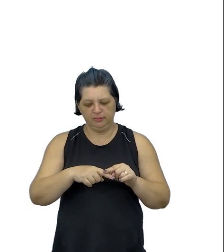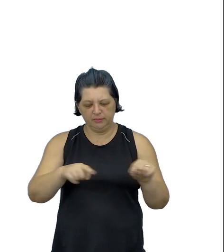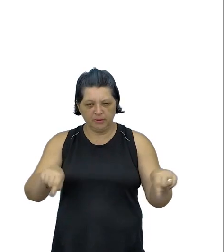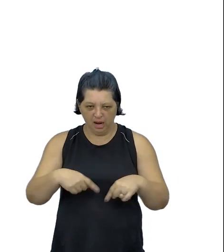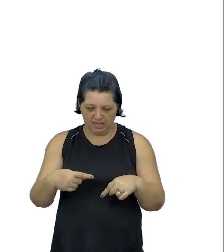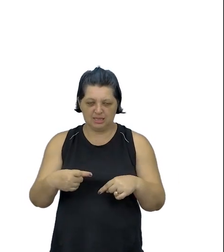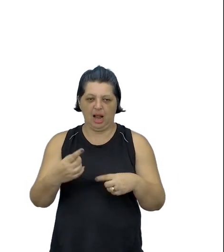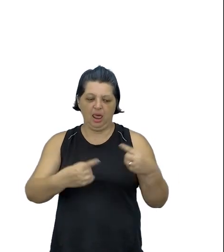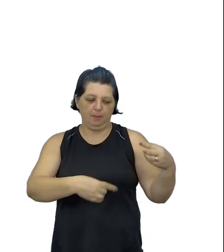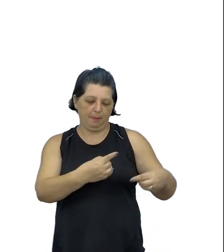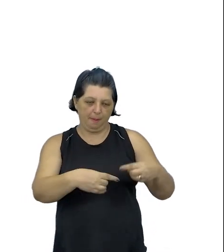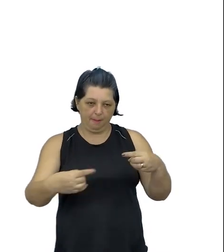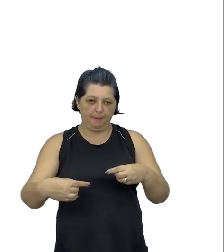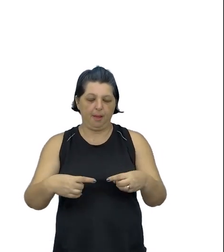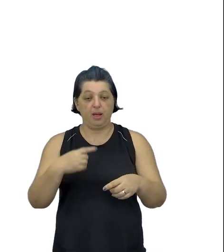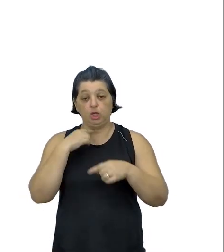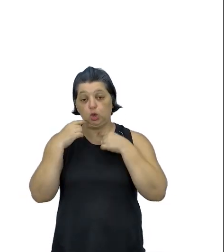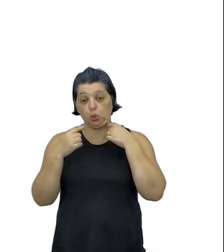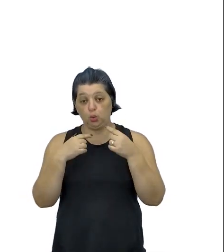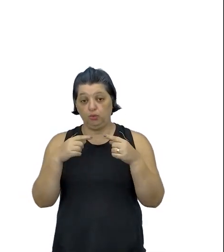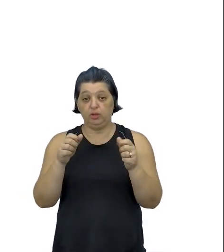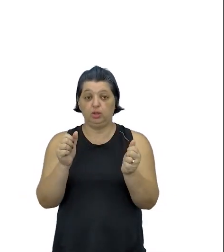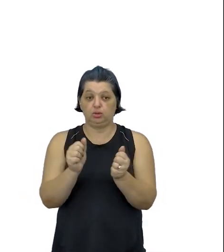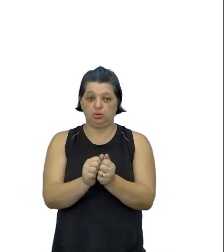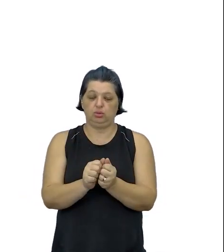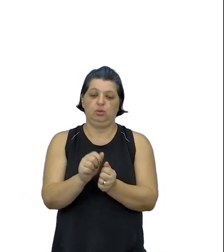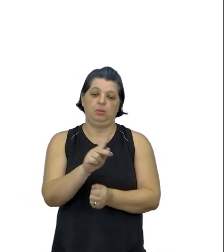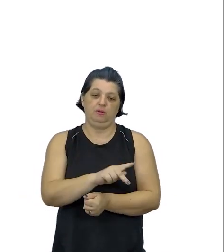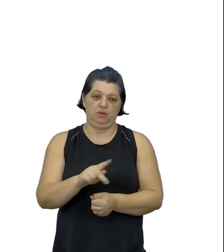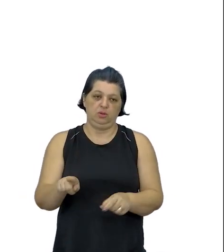eles aprenderam ou não, tirar dúvida com o professor.